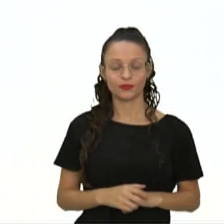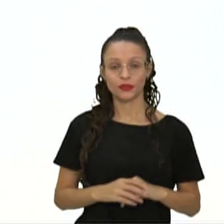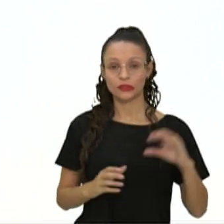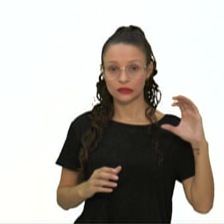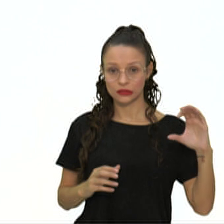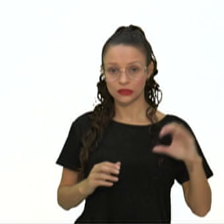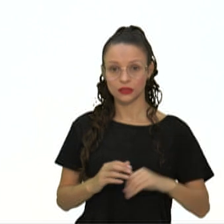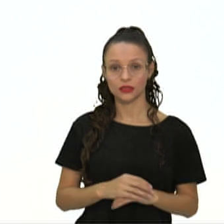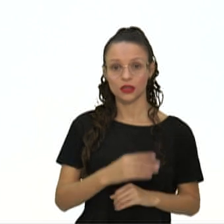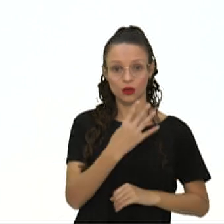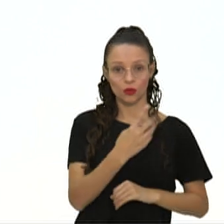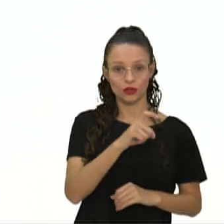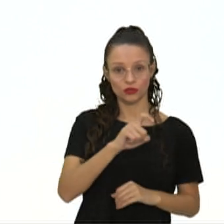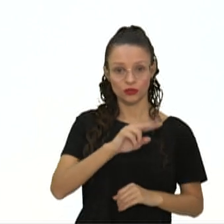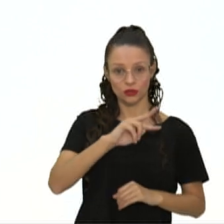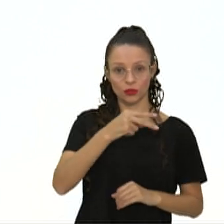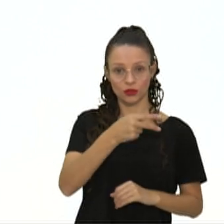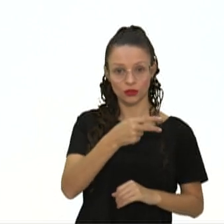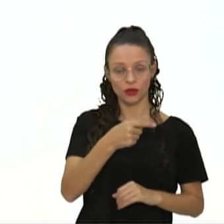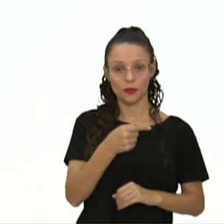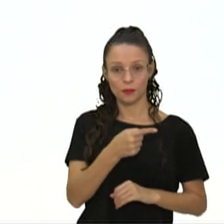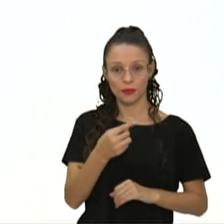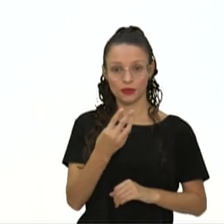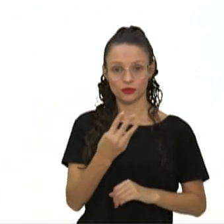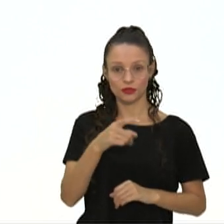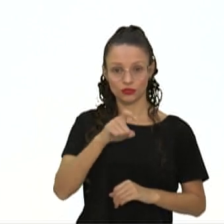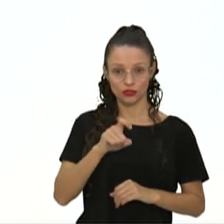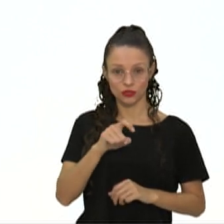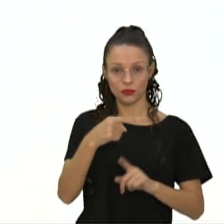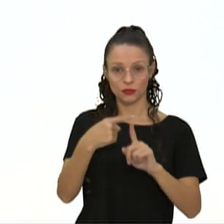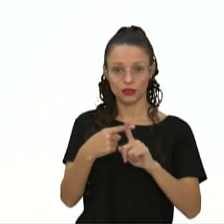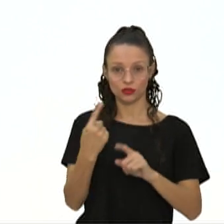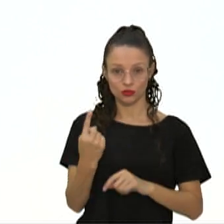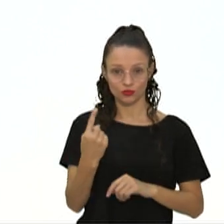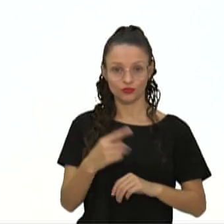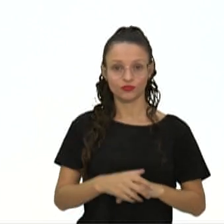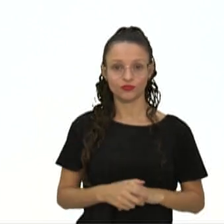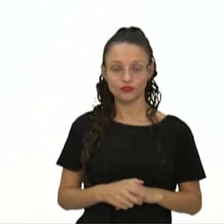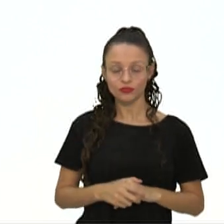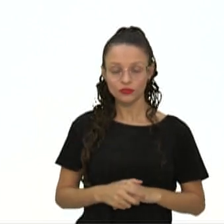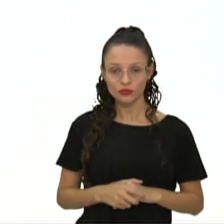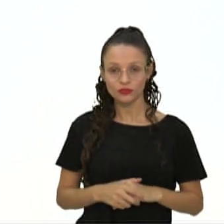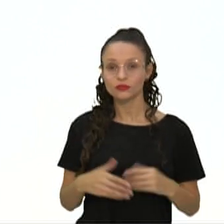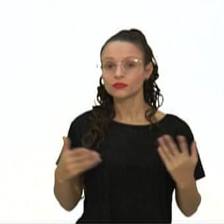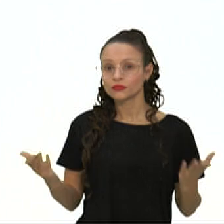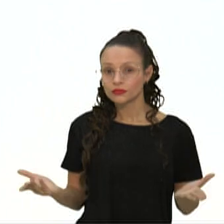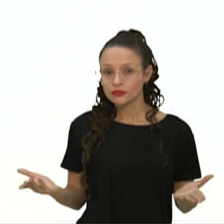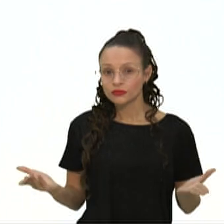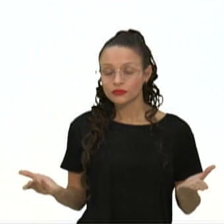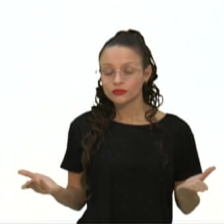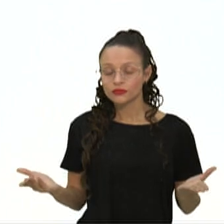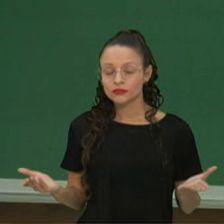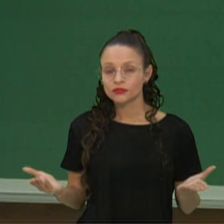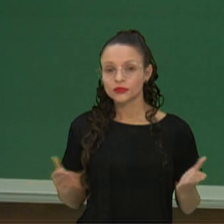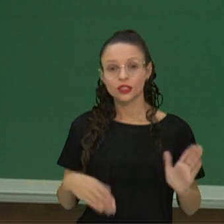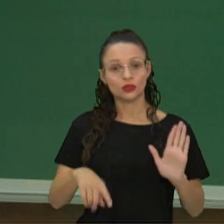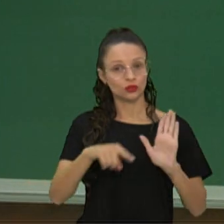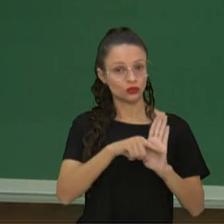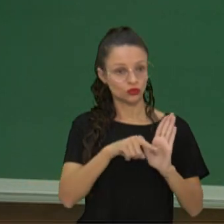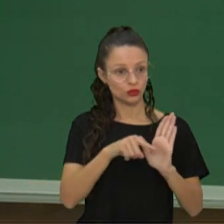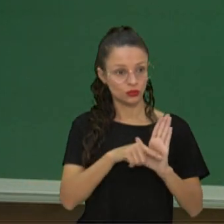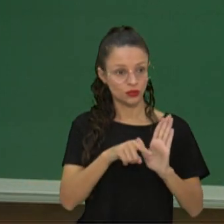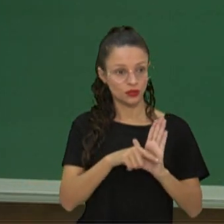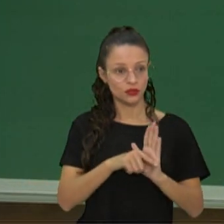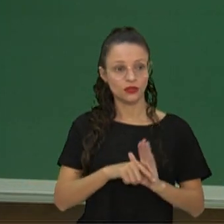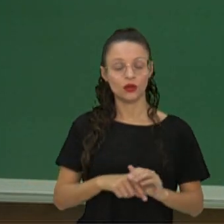C, 4x ao quadrado menos 3x mais 1. O que eu quero agora? Eu quero subtrações. A